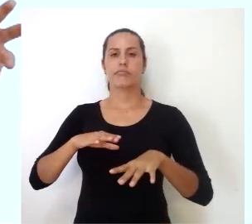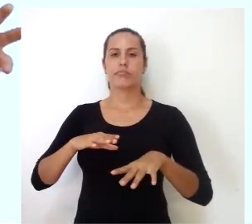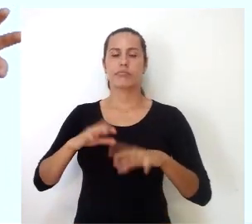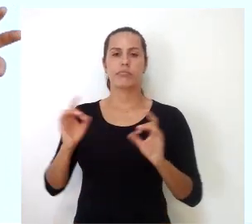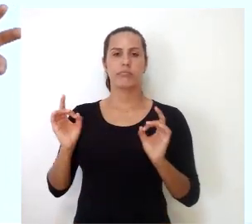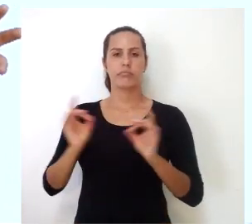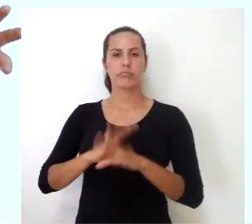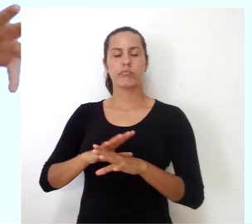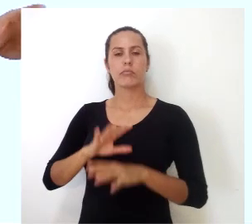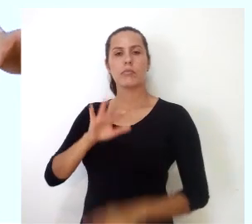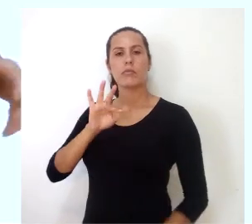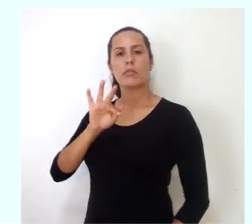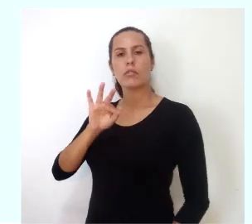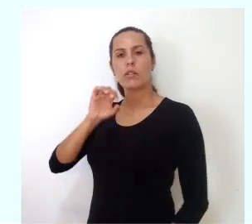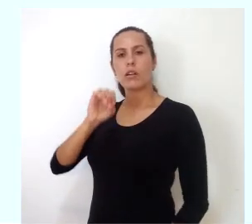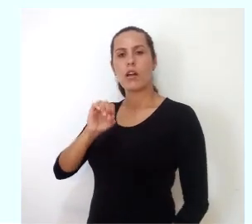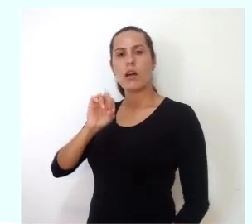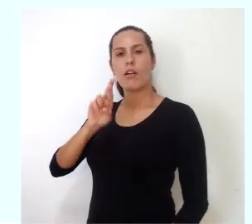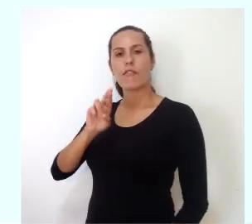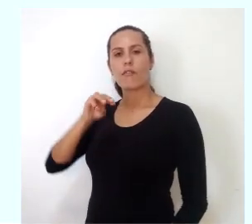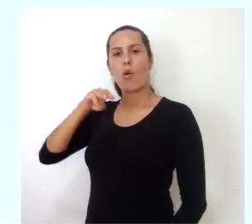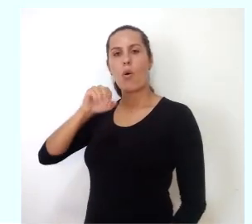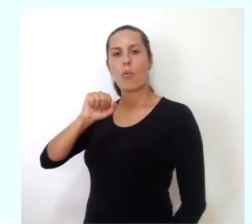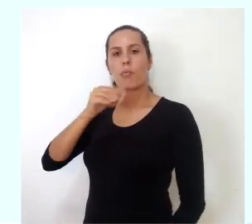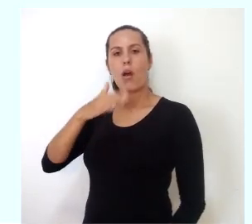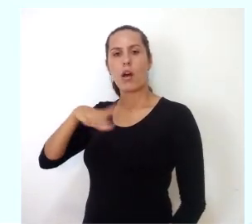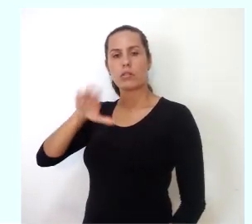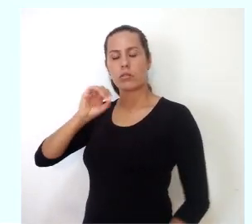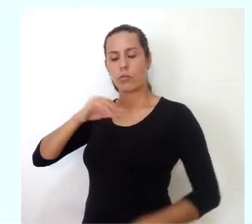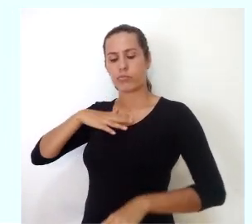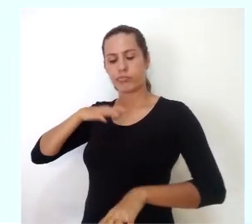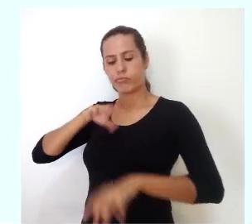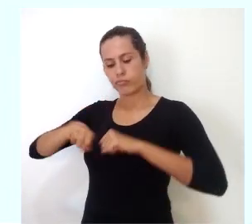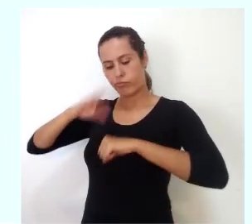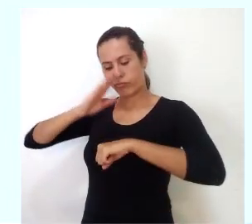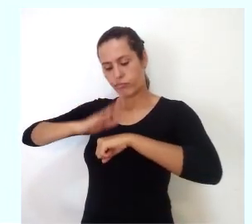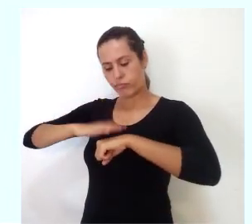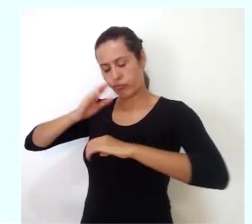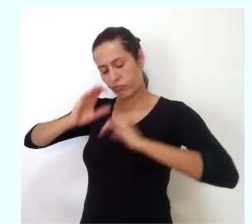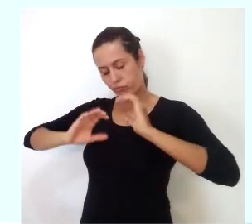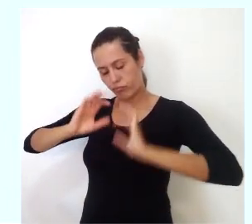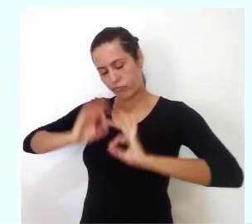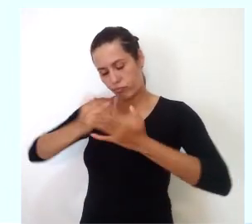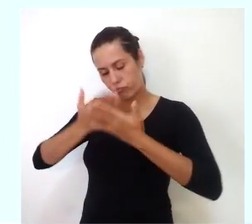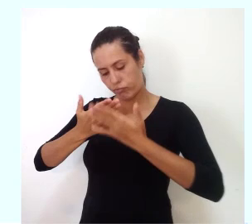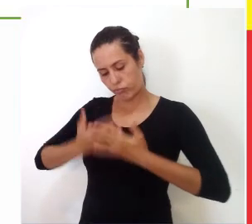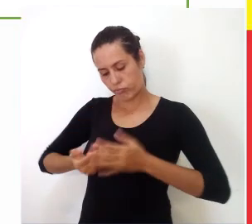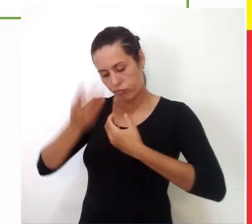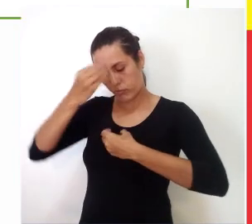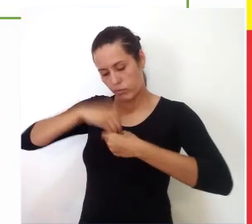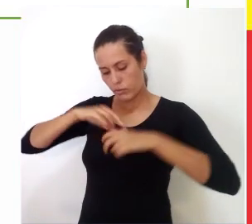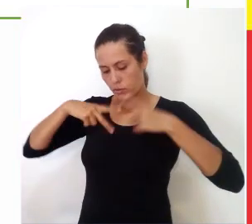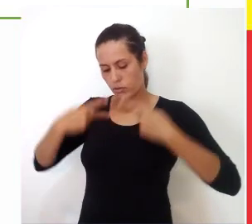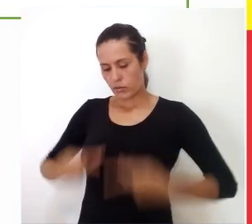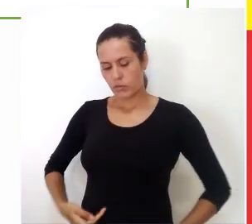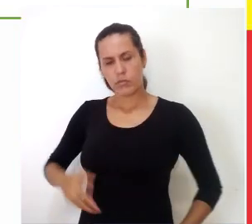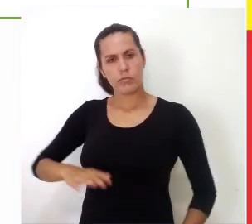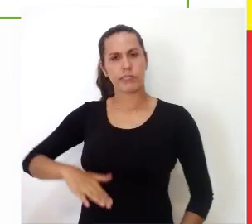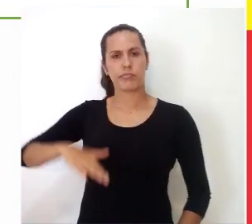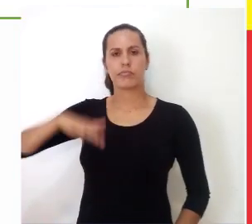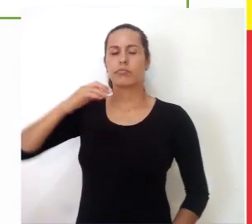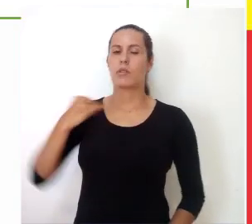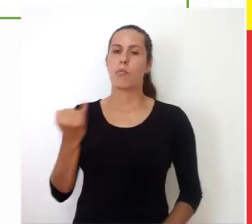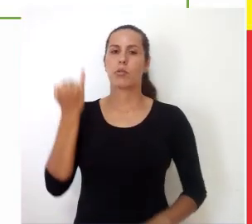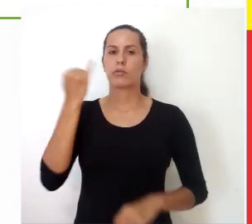vez, repito, ela é formada pela pluralidade, certo? Então, veja só aí, olha aí na